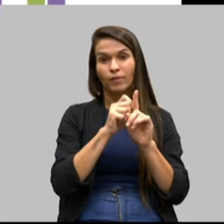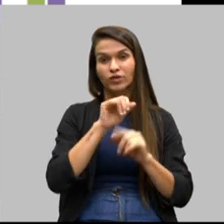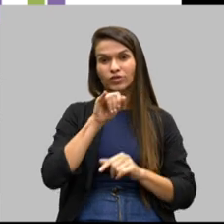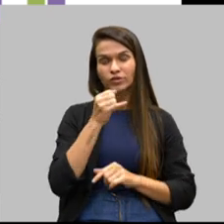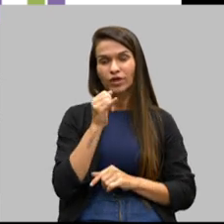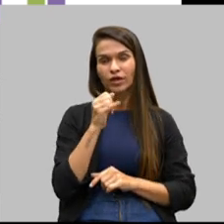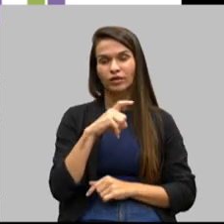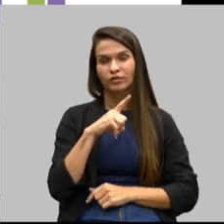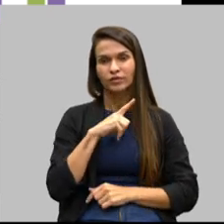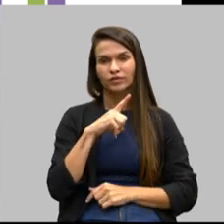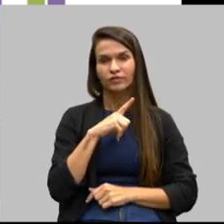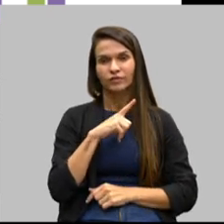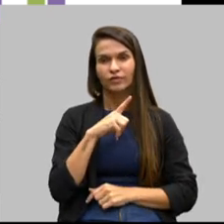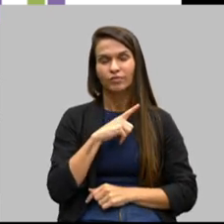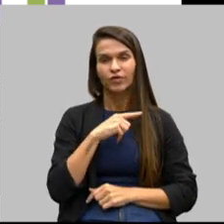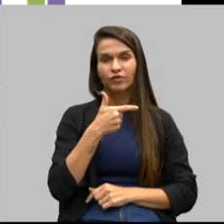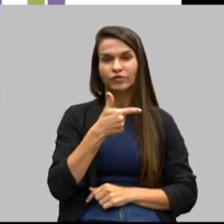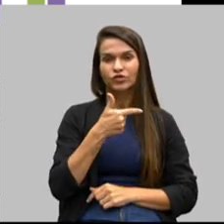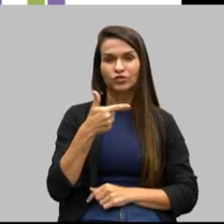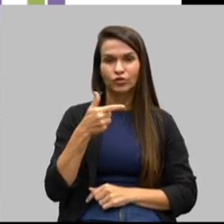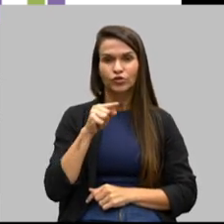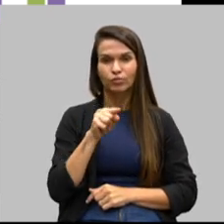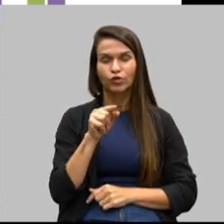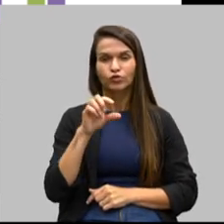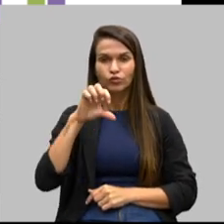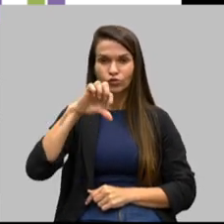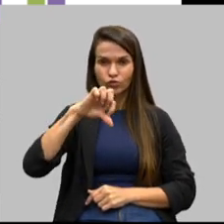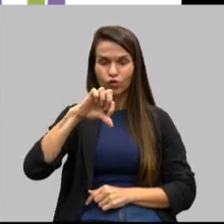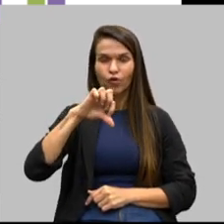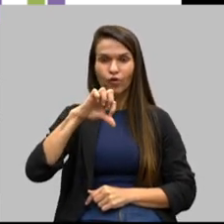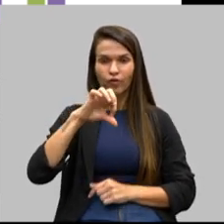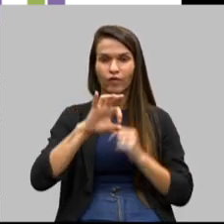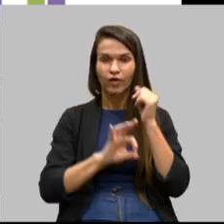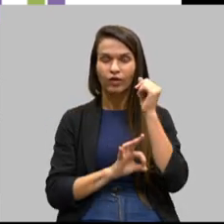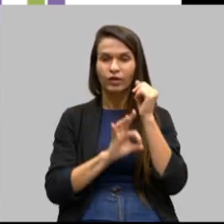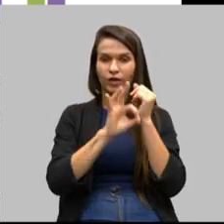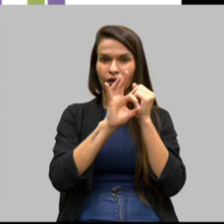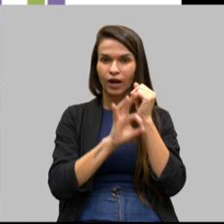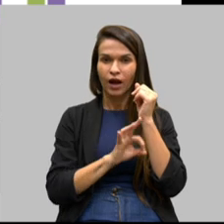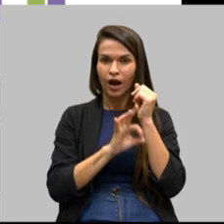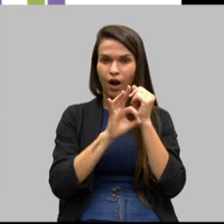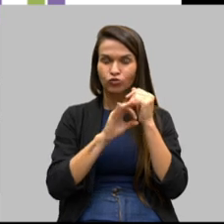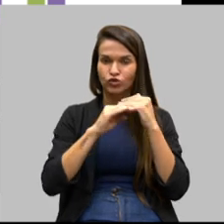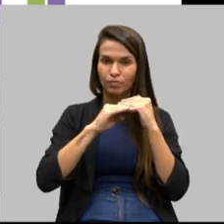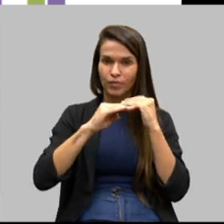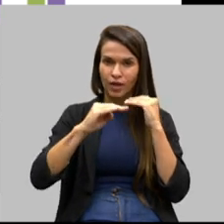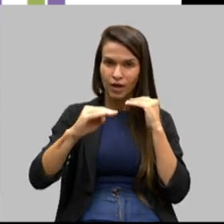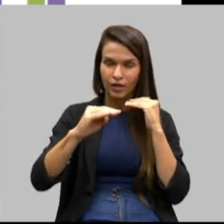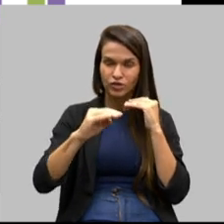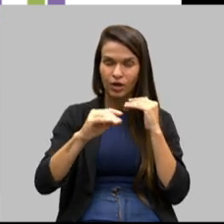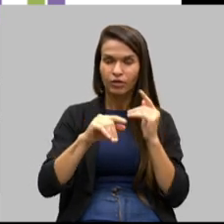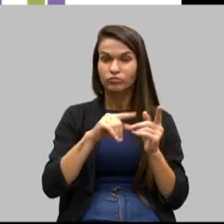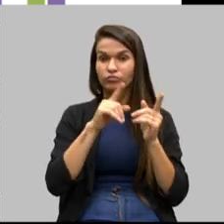nós tivemos 22,9 graus centígrados de média, enquanto a